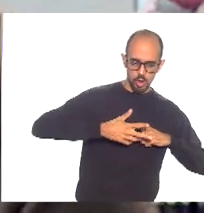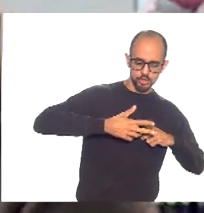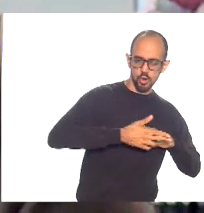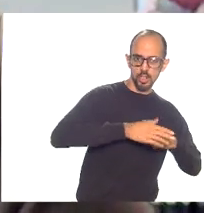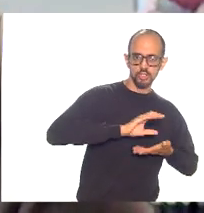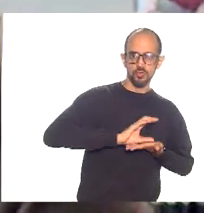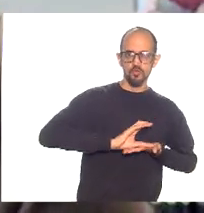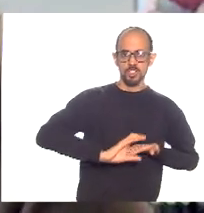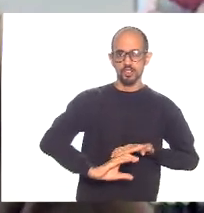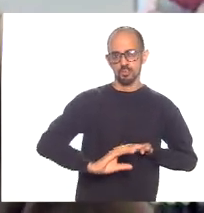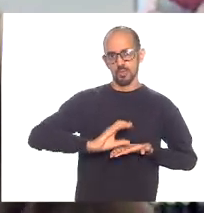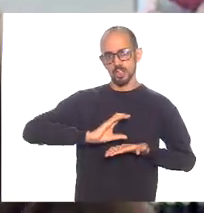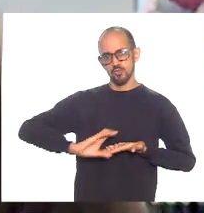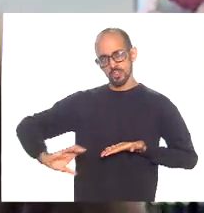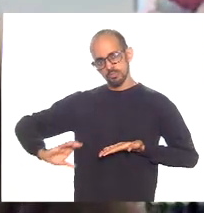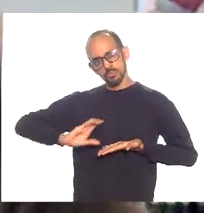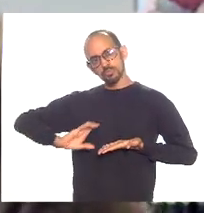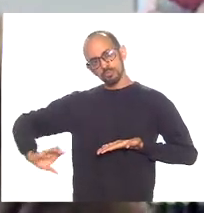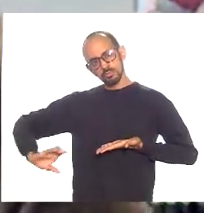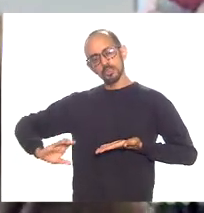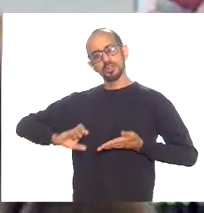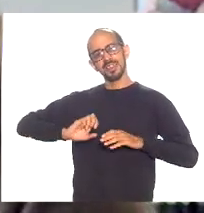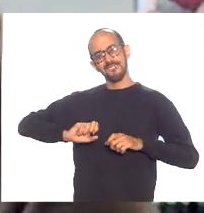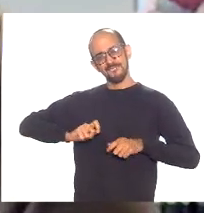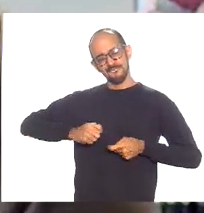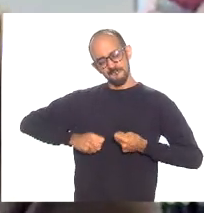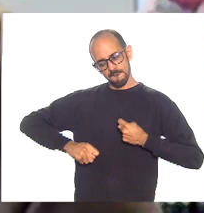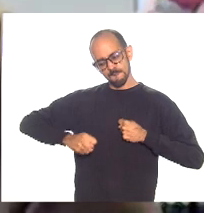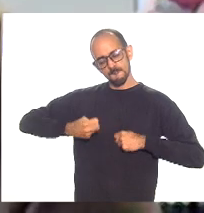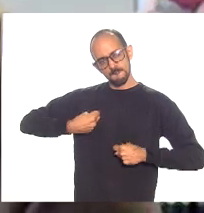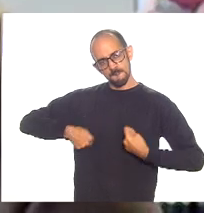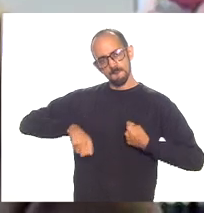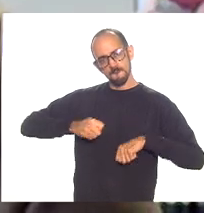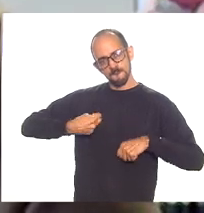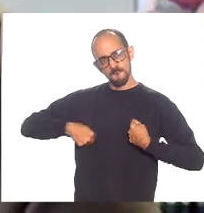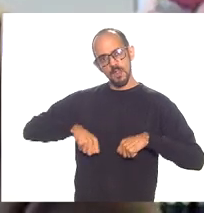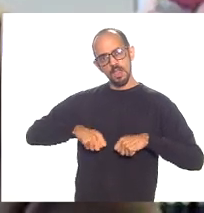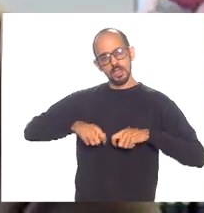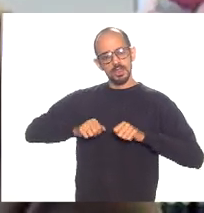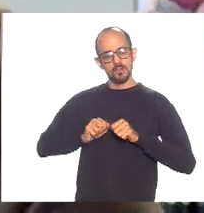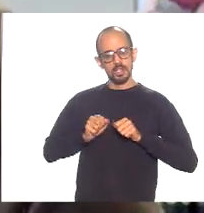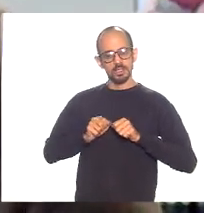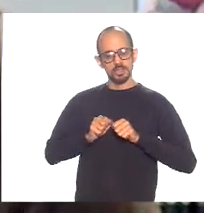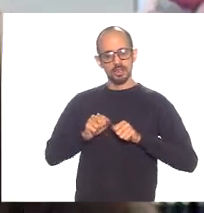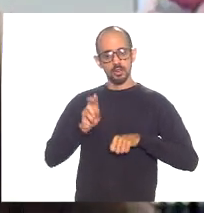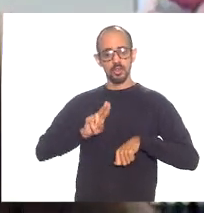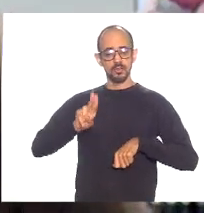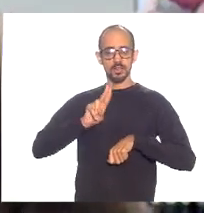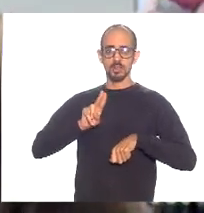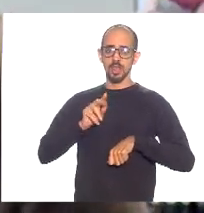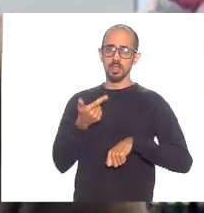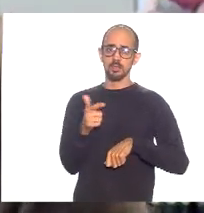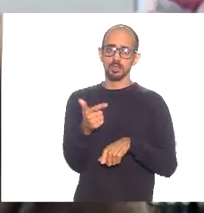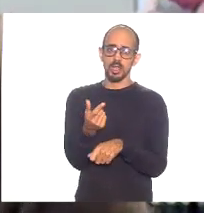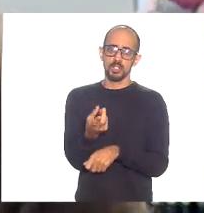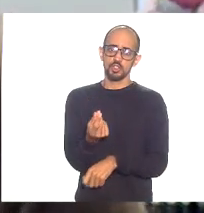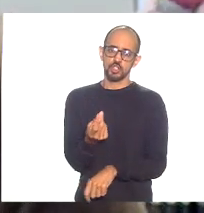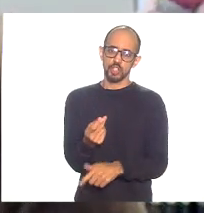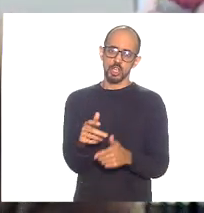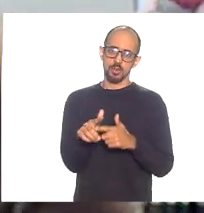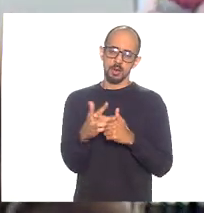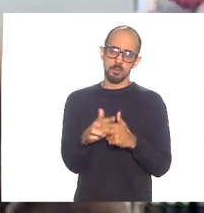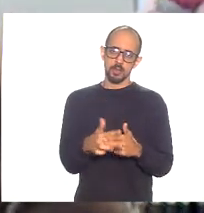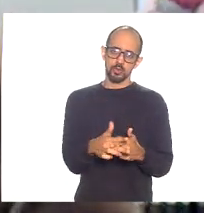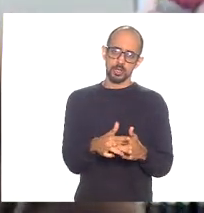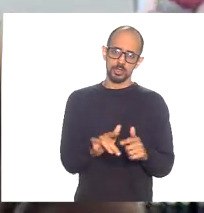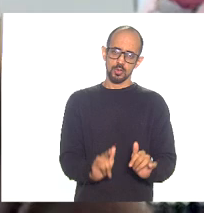nas universidades, de arrocho, que tem feito com que as universidades, muitas vezes, não tenham recursos nem para manutenção predial,